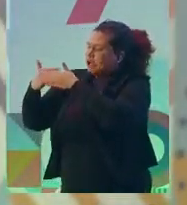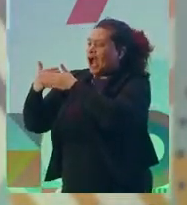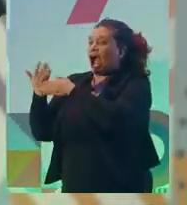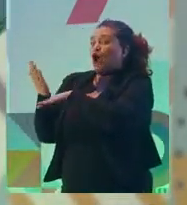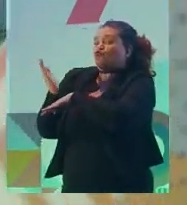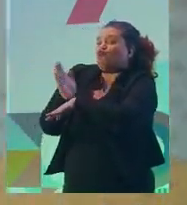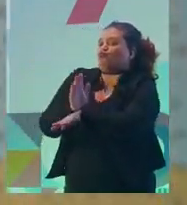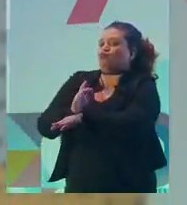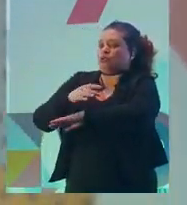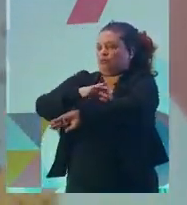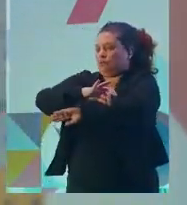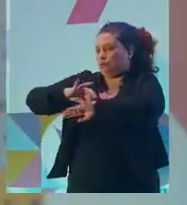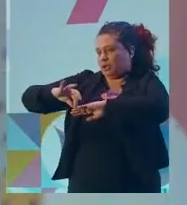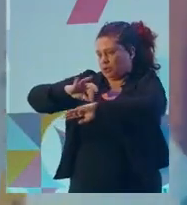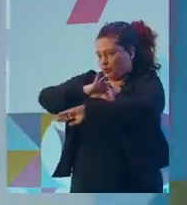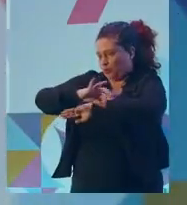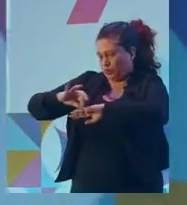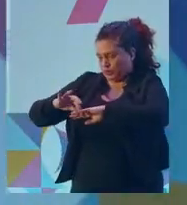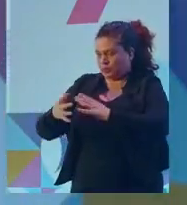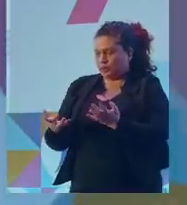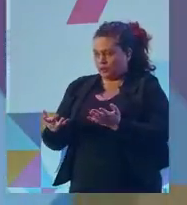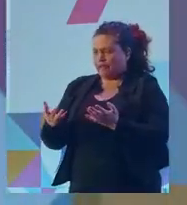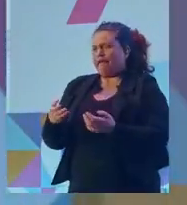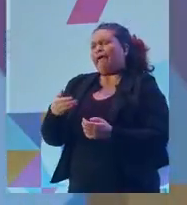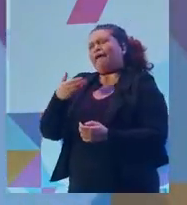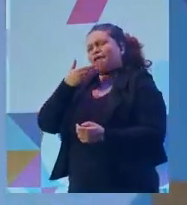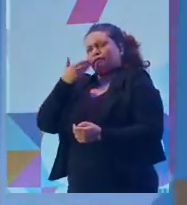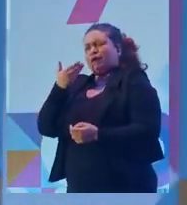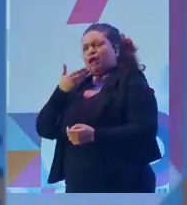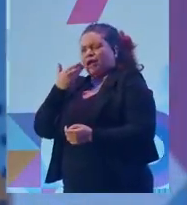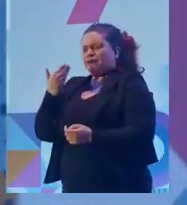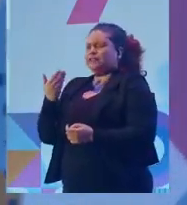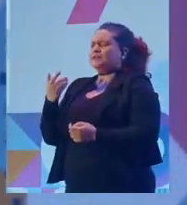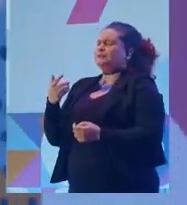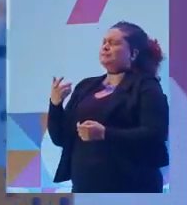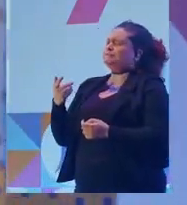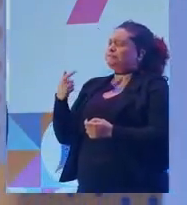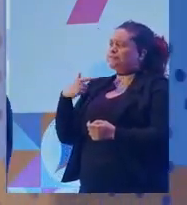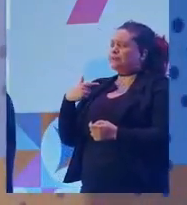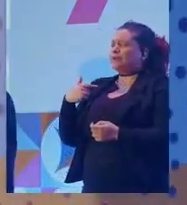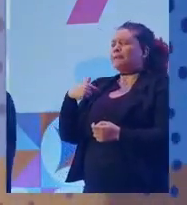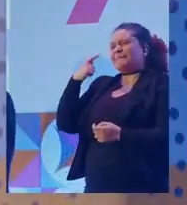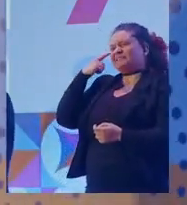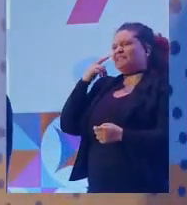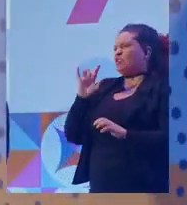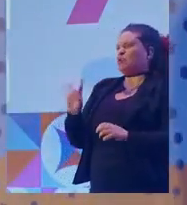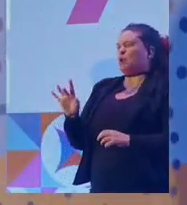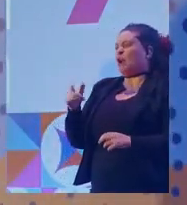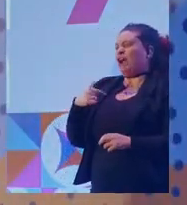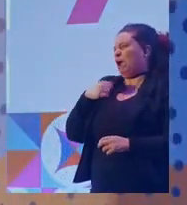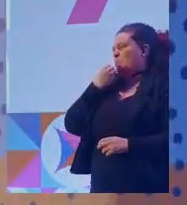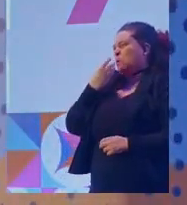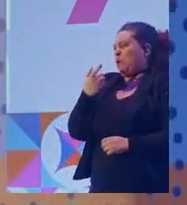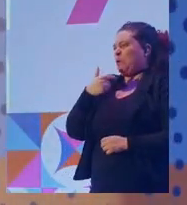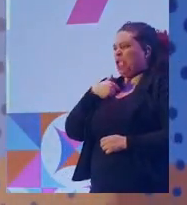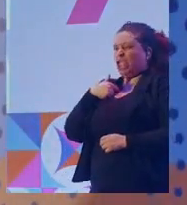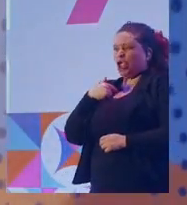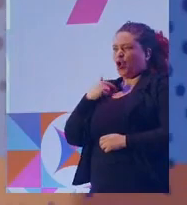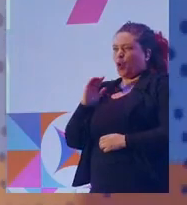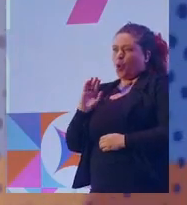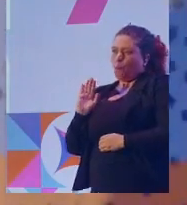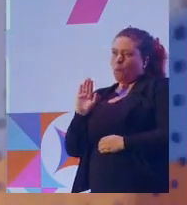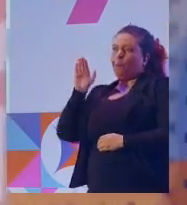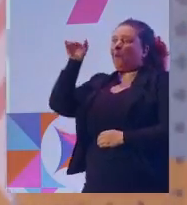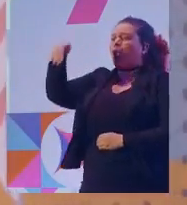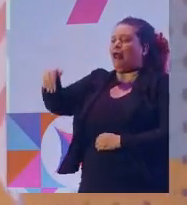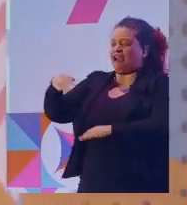arquitetura. É muito fácil pensar que, bom, eu vou pular um pouquinho da arquitetura, eu